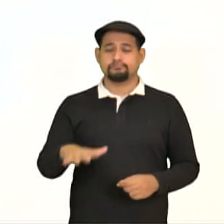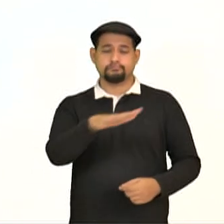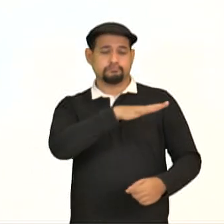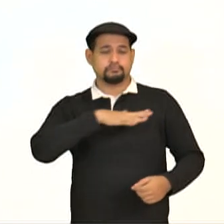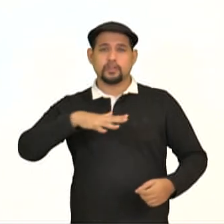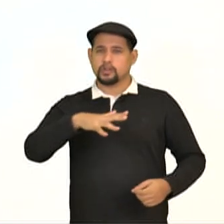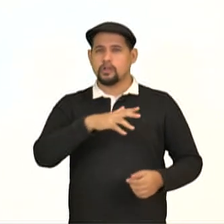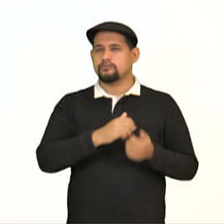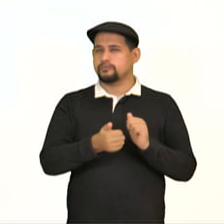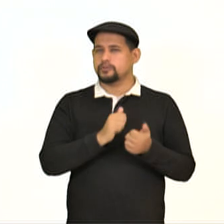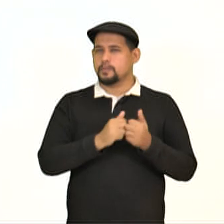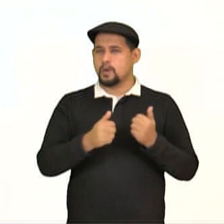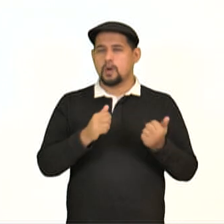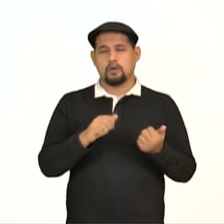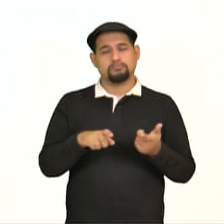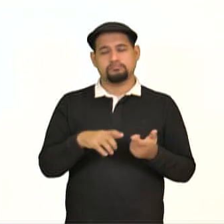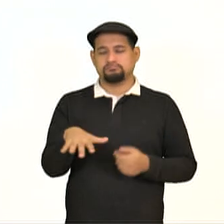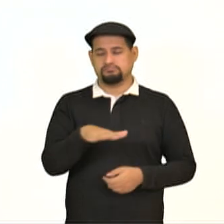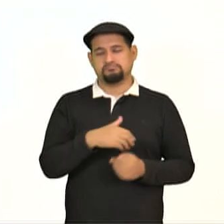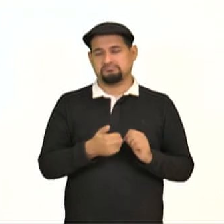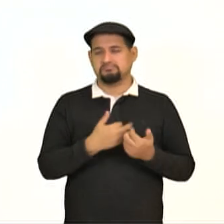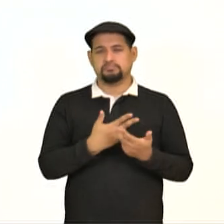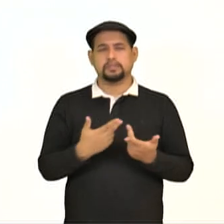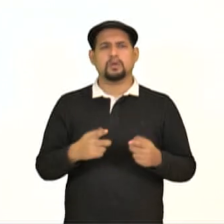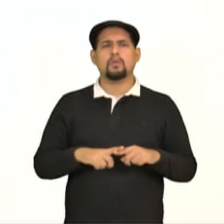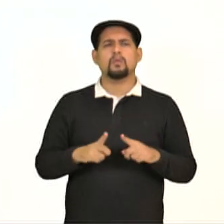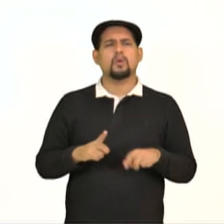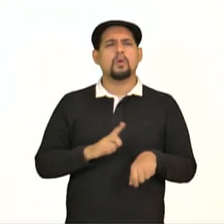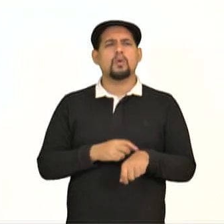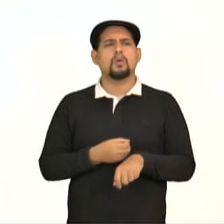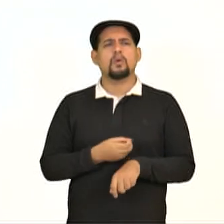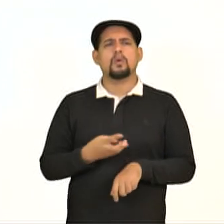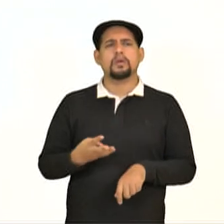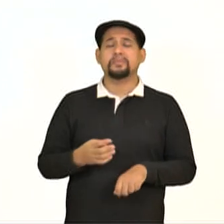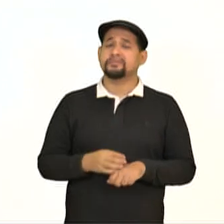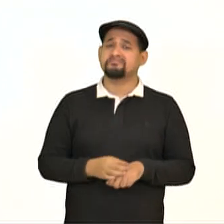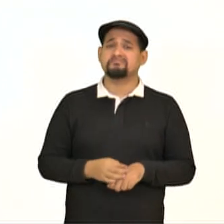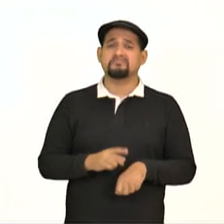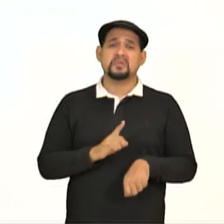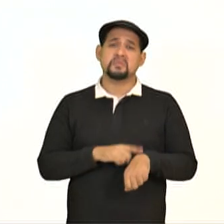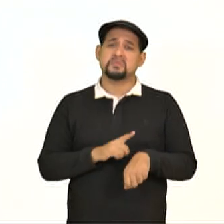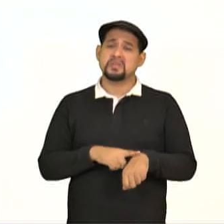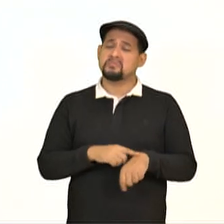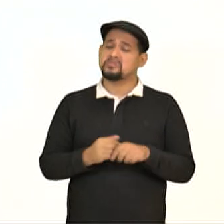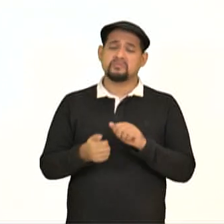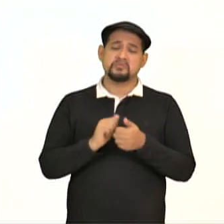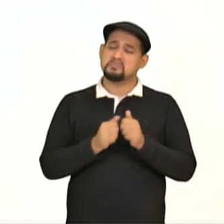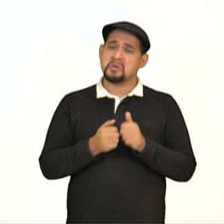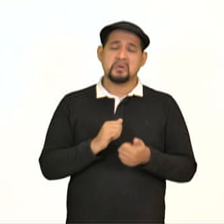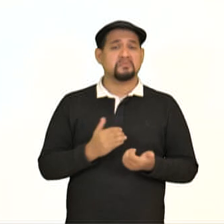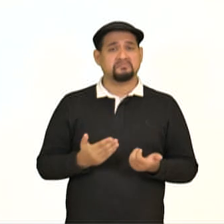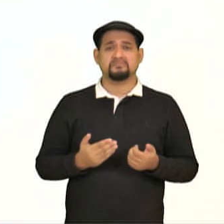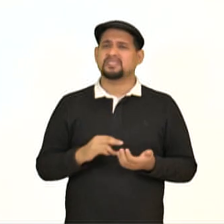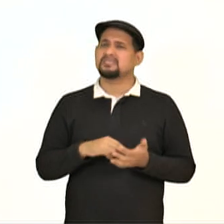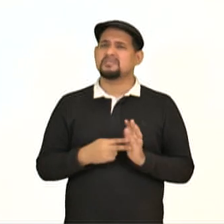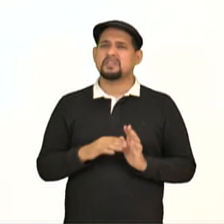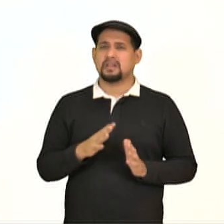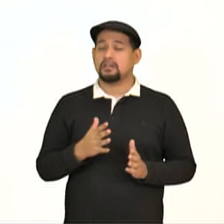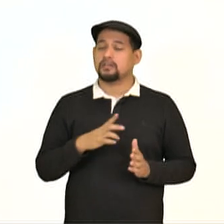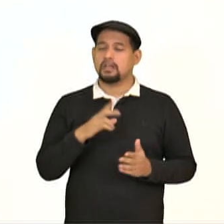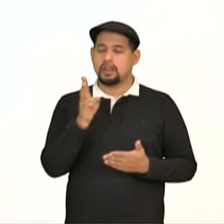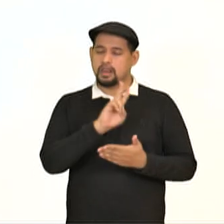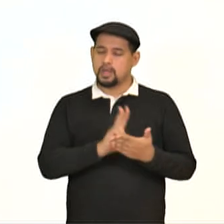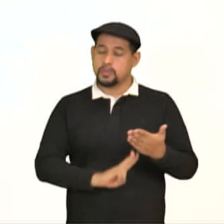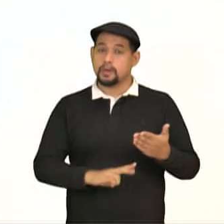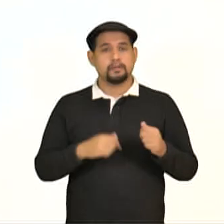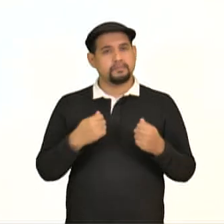de futebol, em um campo de futebol. Qual o tempo de duração dos fatos? O tempo de uma partida de futebol, que é a isso que o